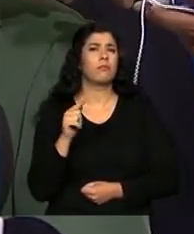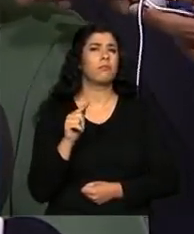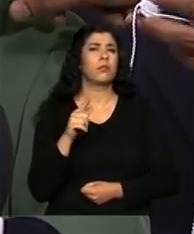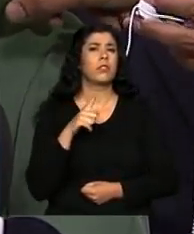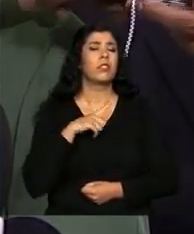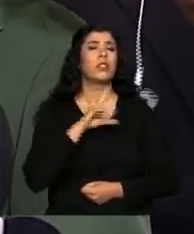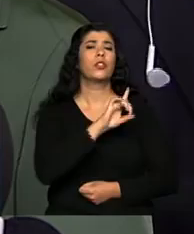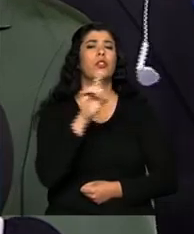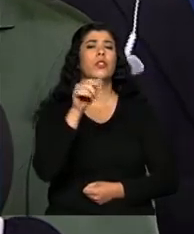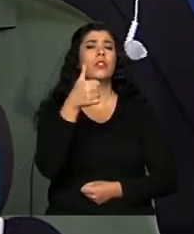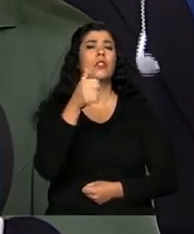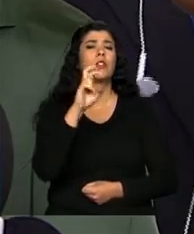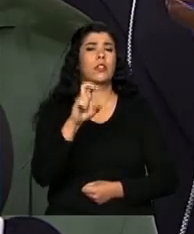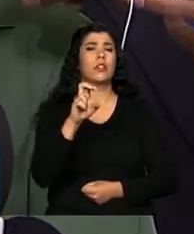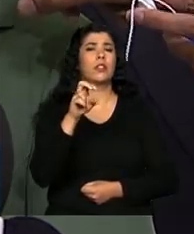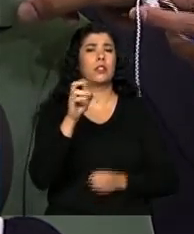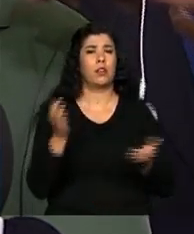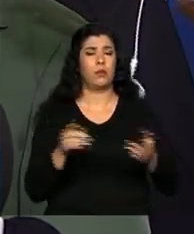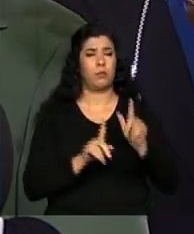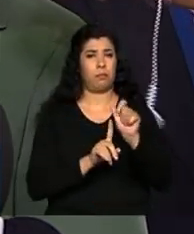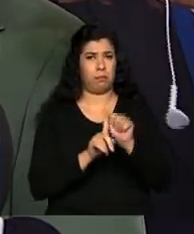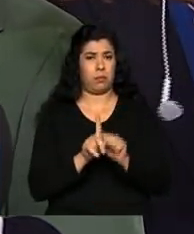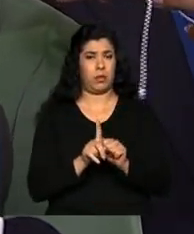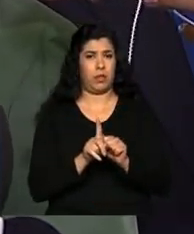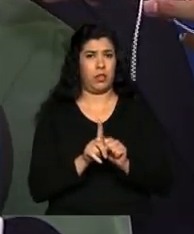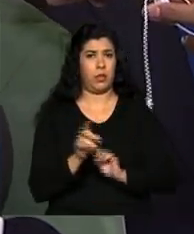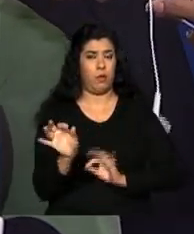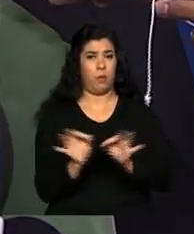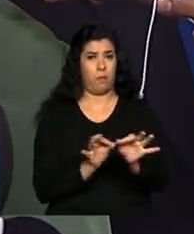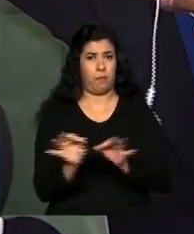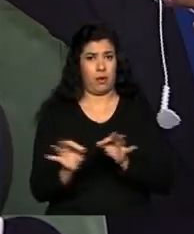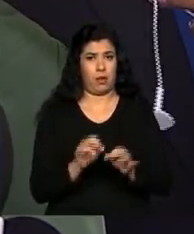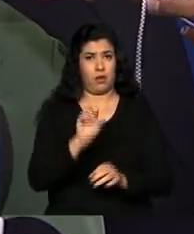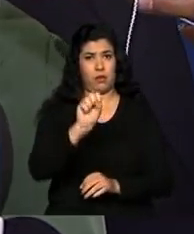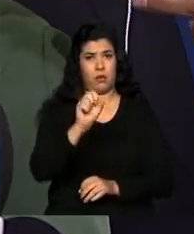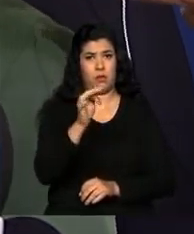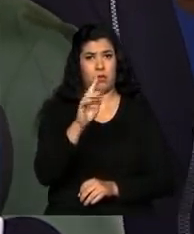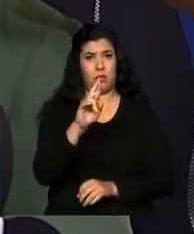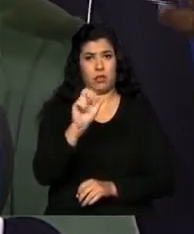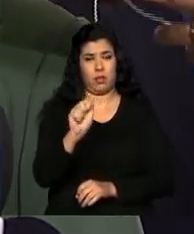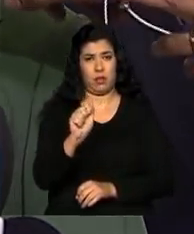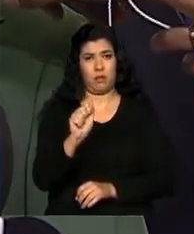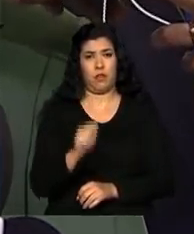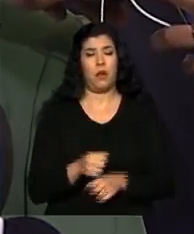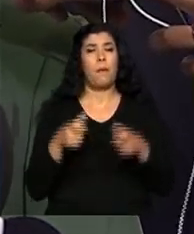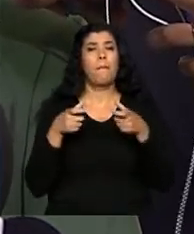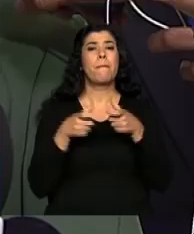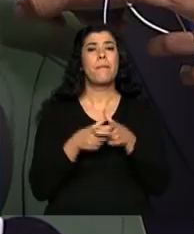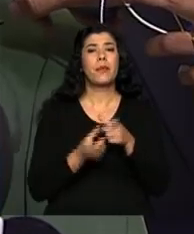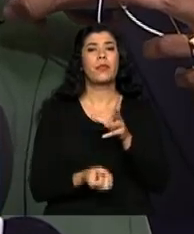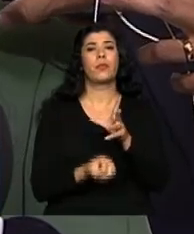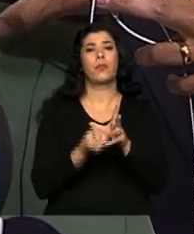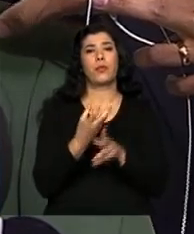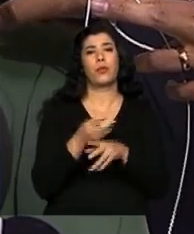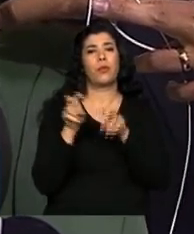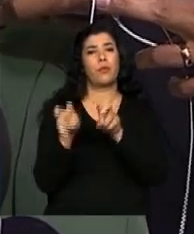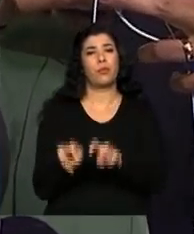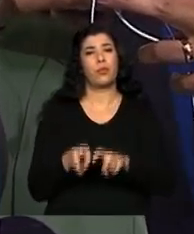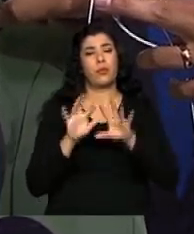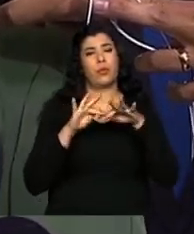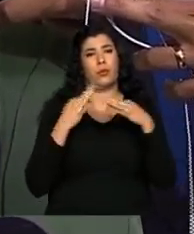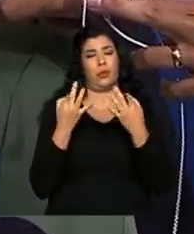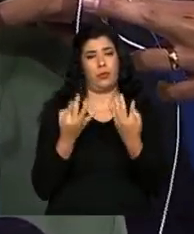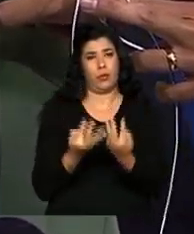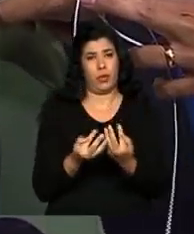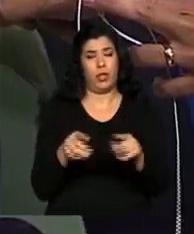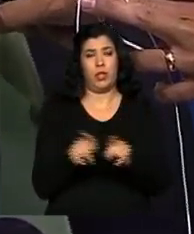nós iremos lançar no dia 15, o plano safra da agricultura familiar para o pequeno produtor. Também